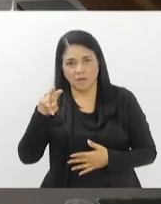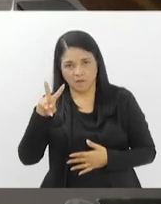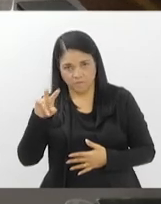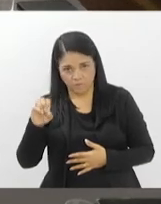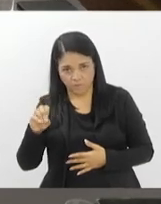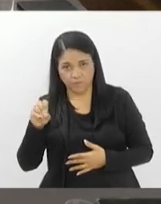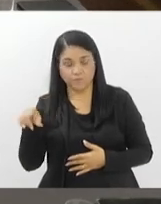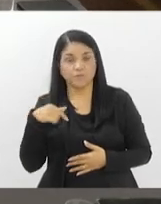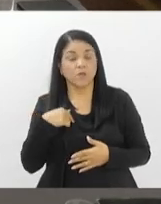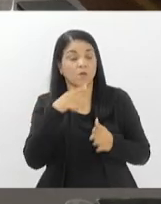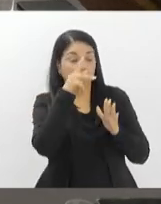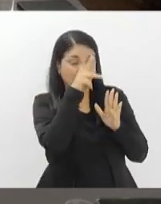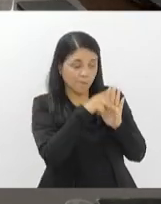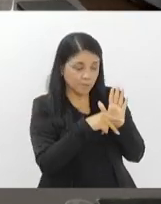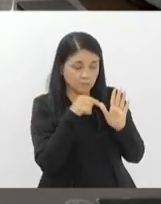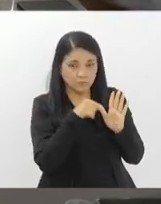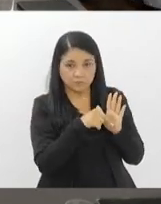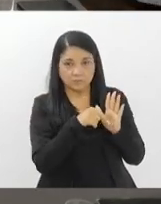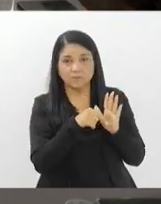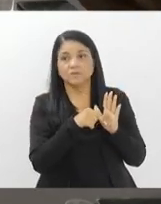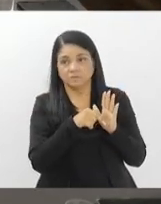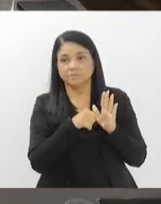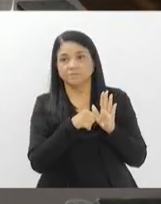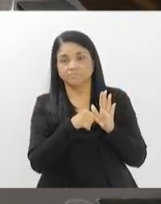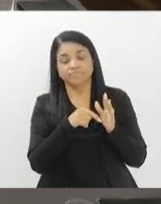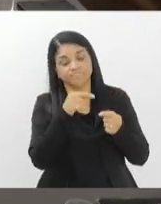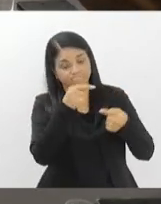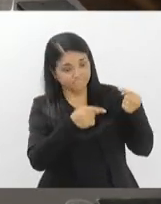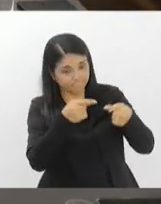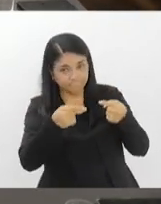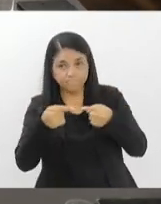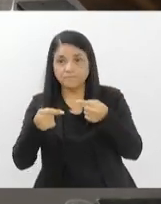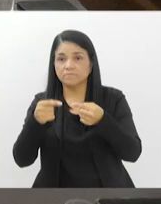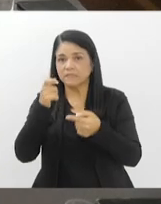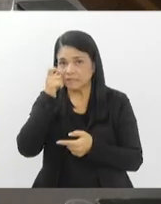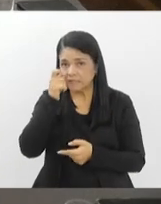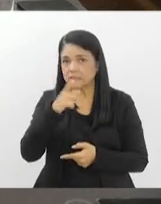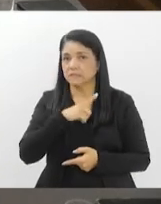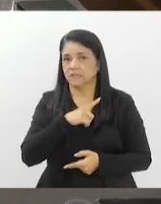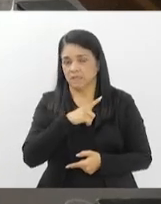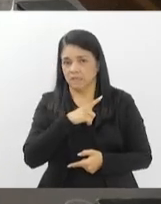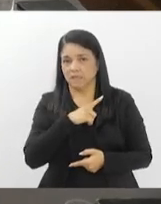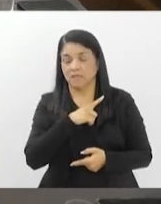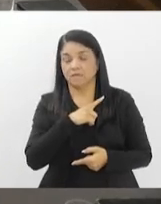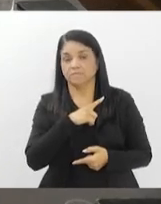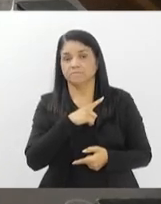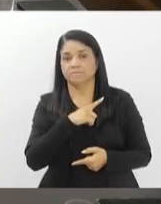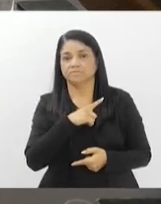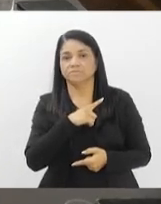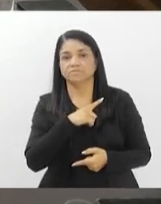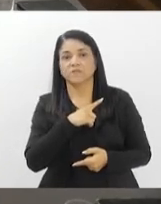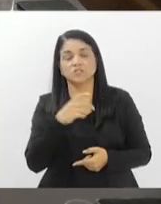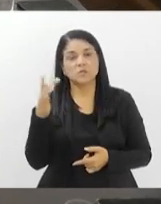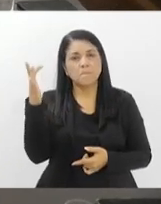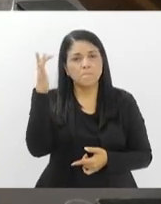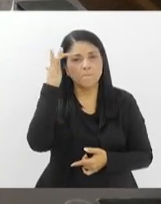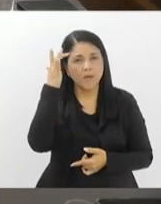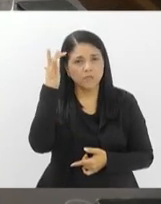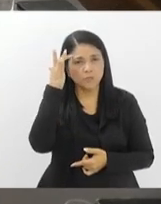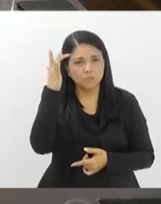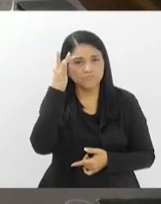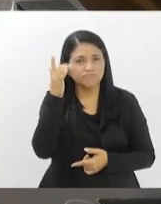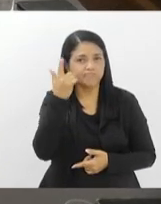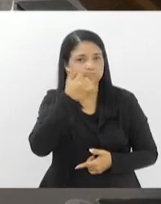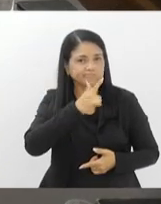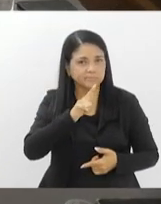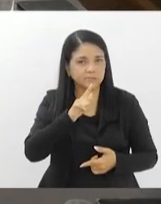projeto é um projeto que pode nos provocar um debate interessante, devido ao nível de maturidade que a gente tem conseguido alcançar